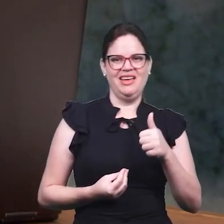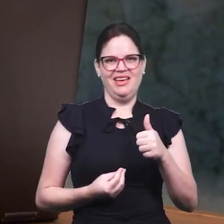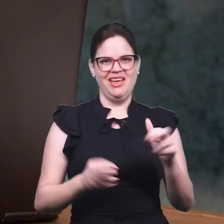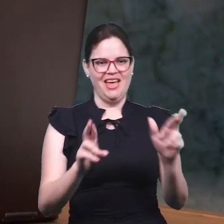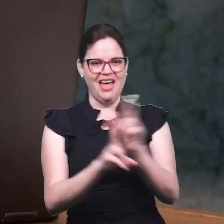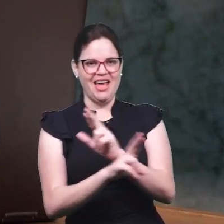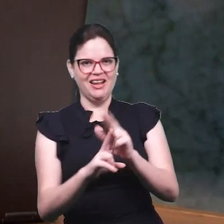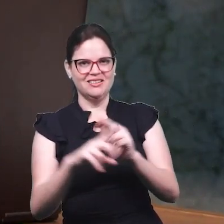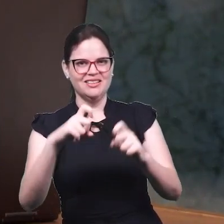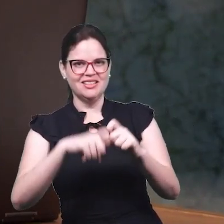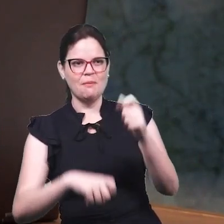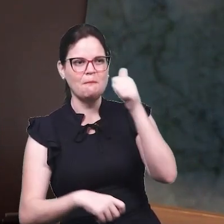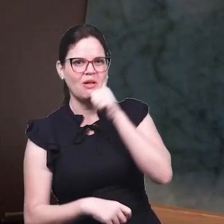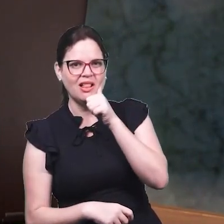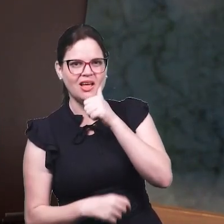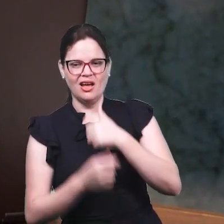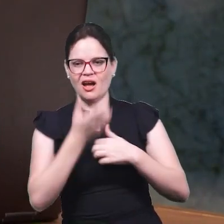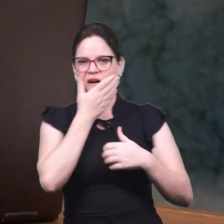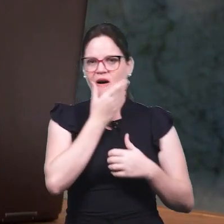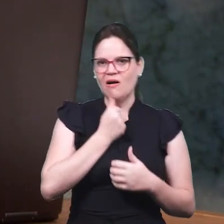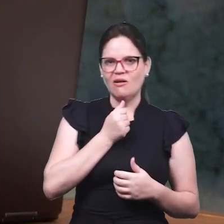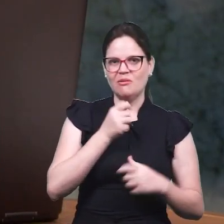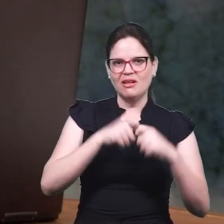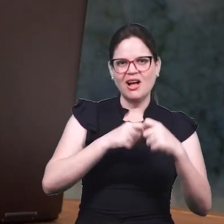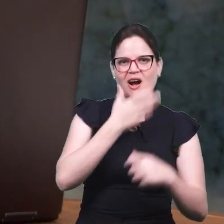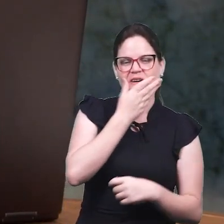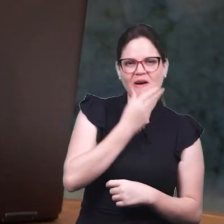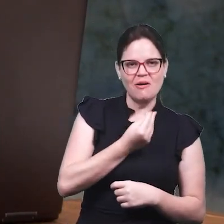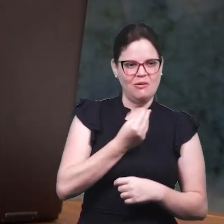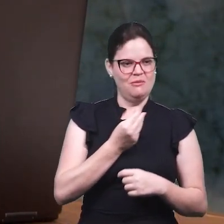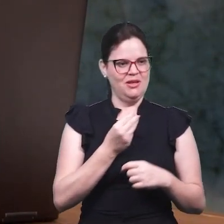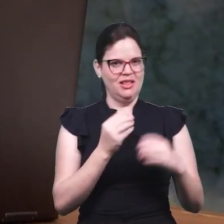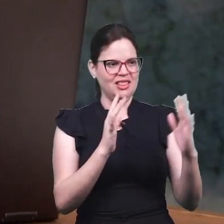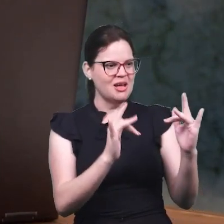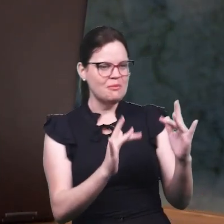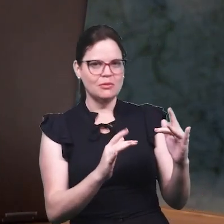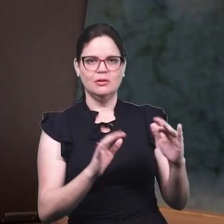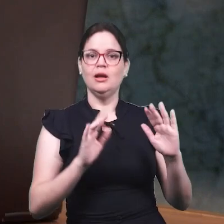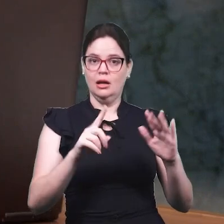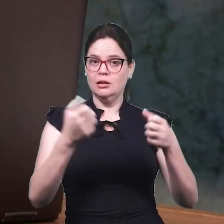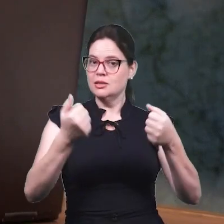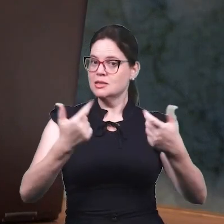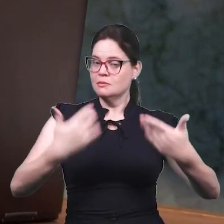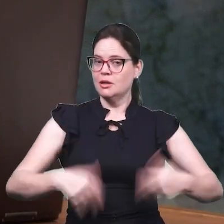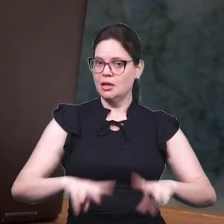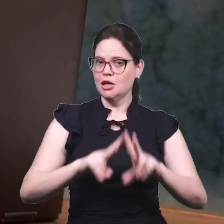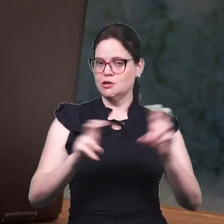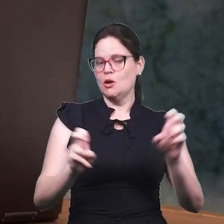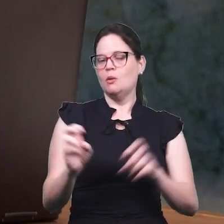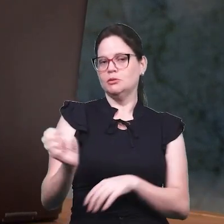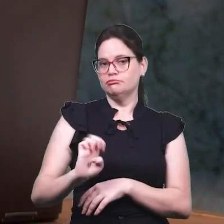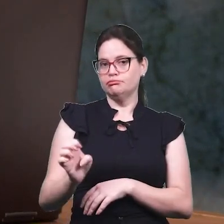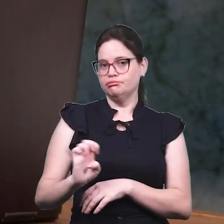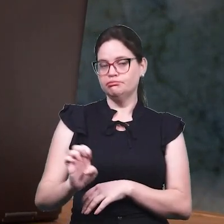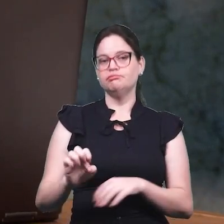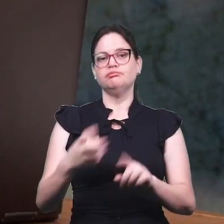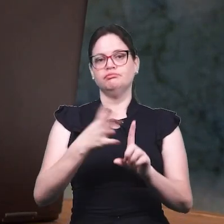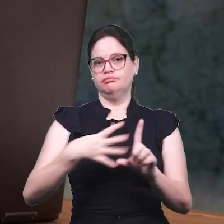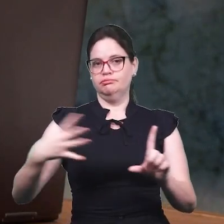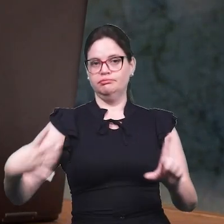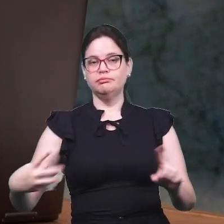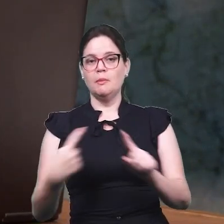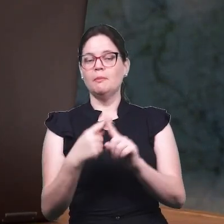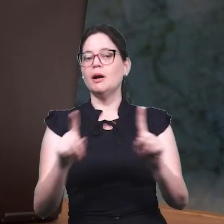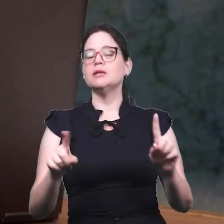com homem, ele vai falar disso. Mas é importante o que Paulo está ressaltando